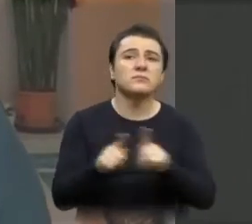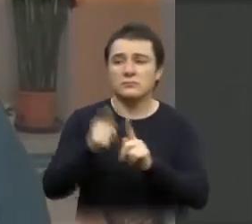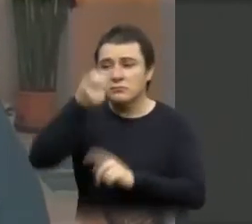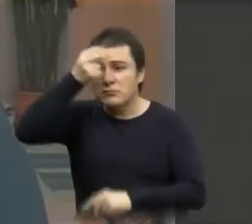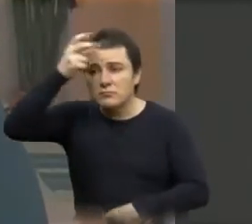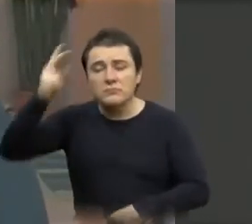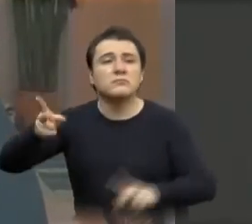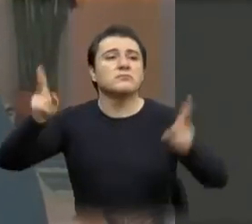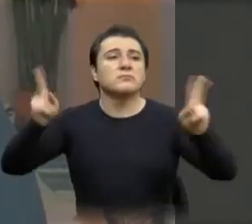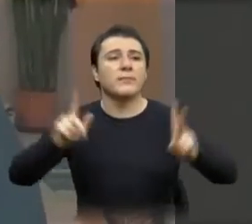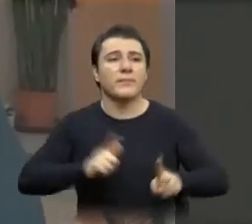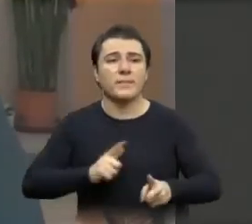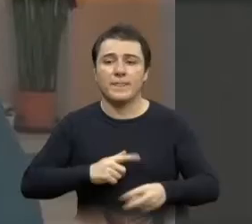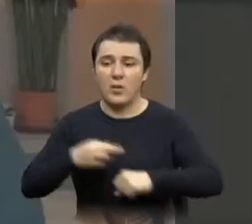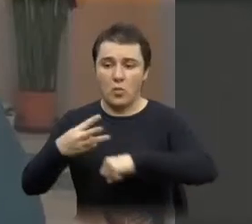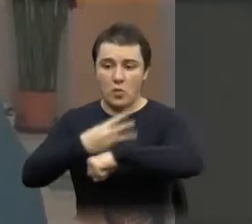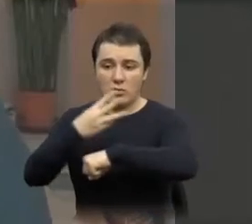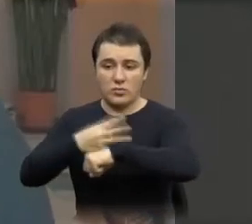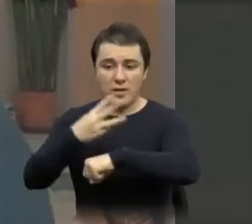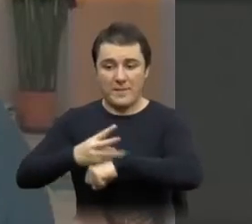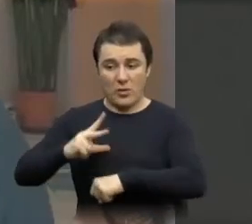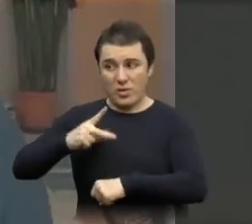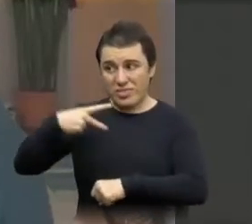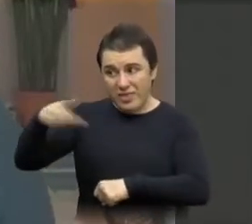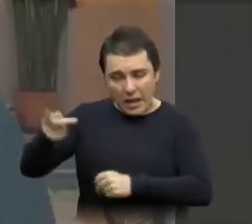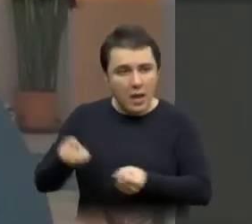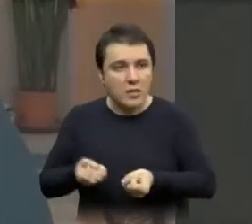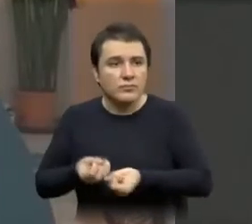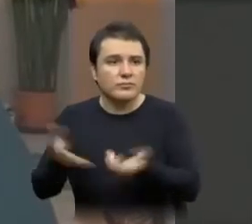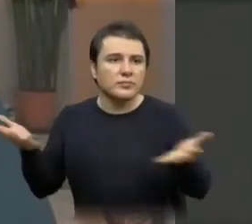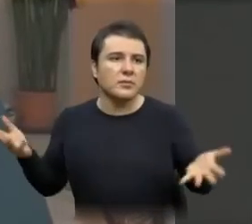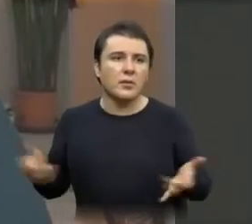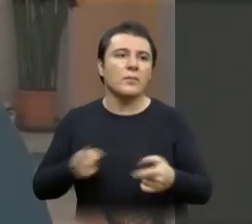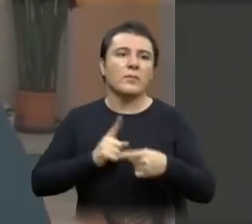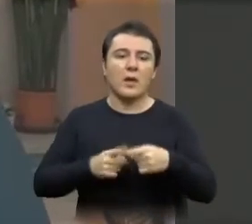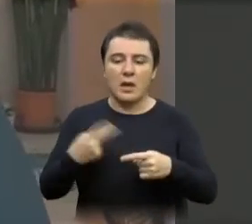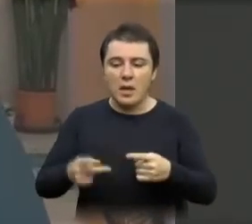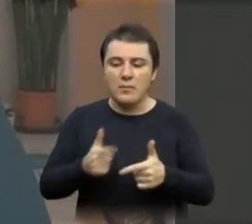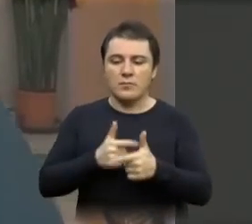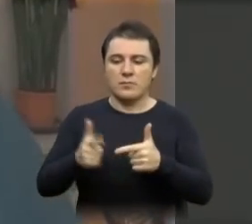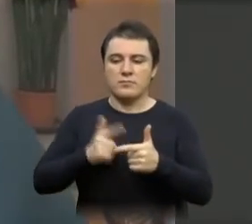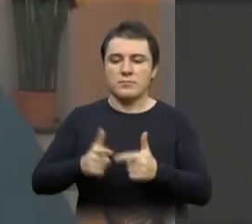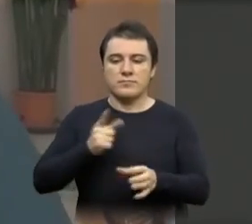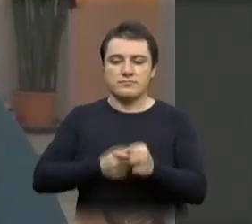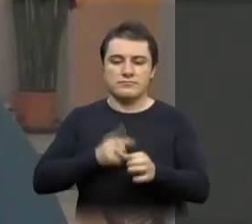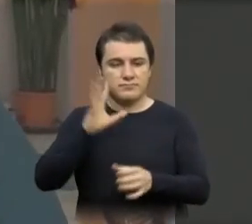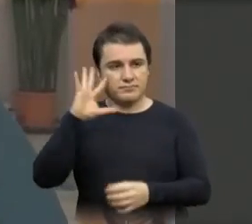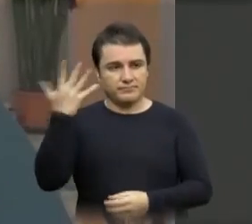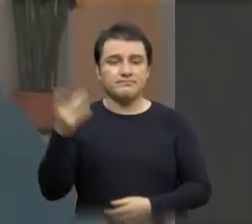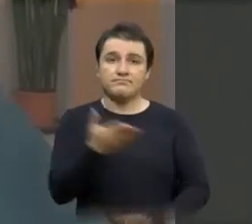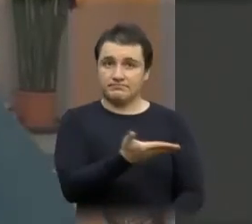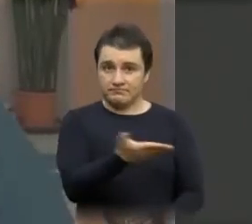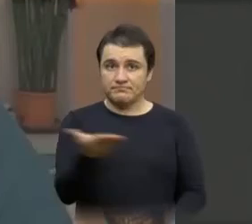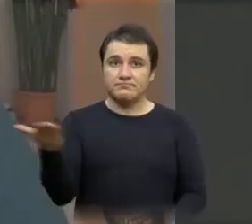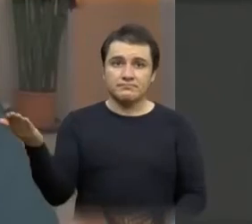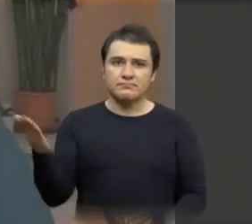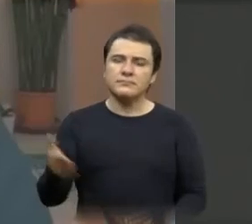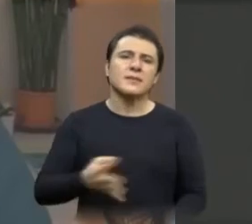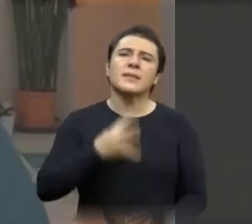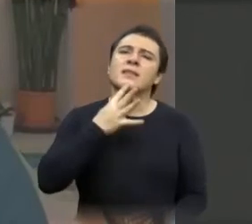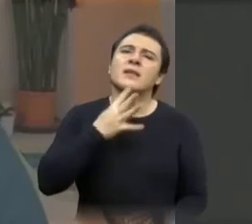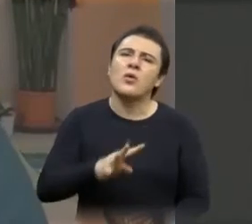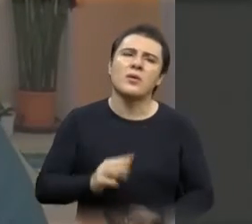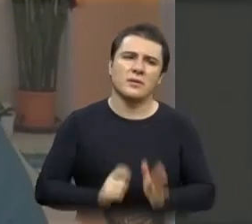que disponibiliza o seu WhatsApp pessoal para falar sobre os problemas da cidade. Vocês, senhores, não